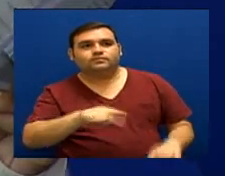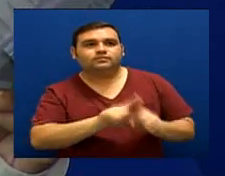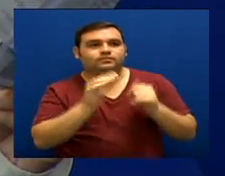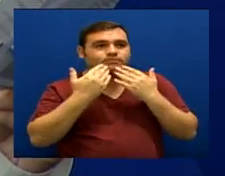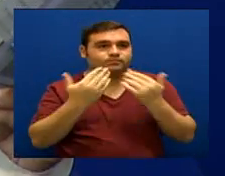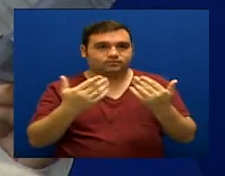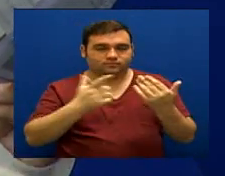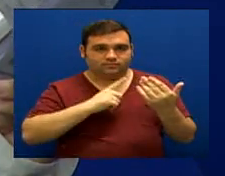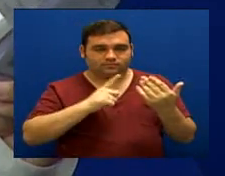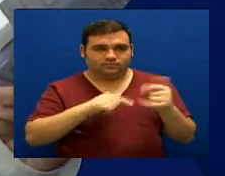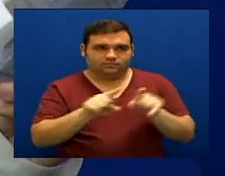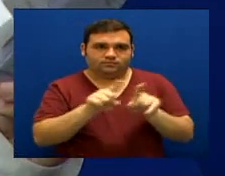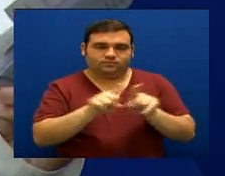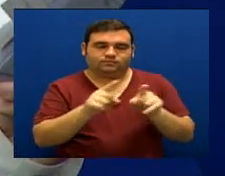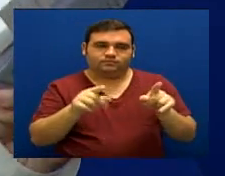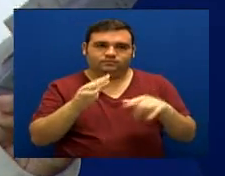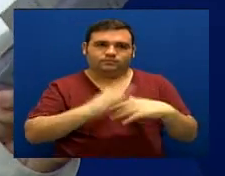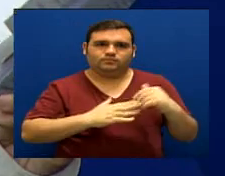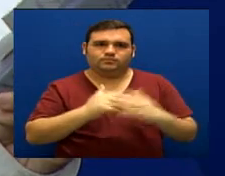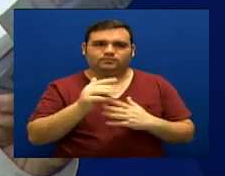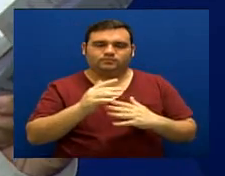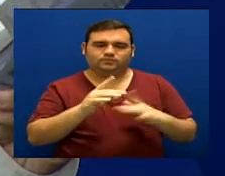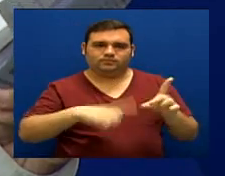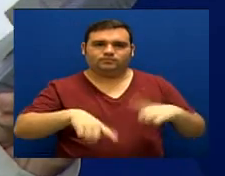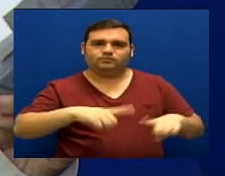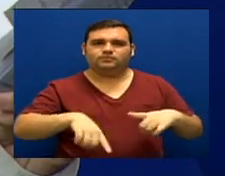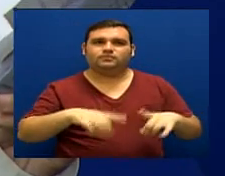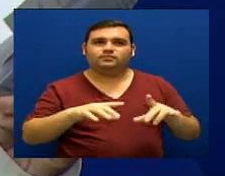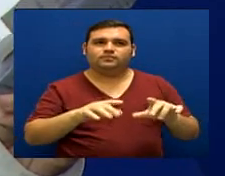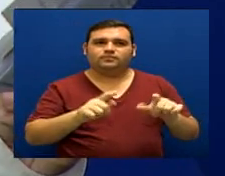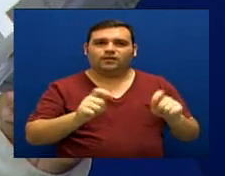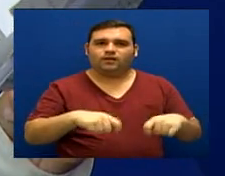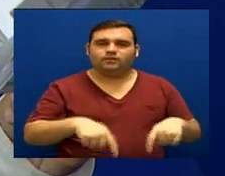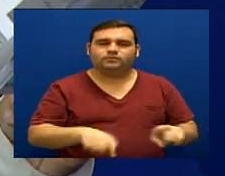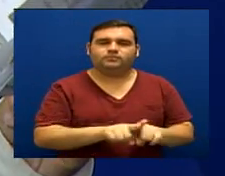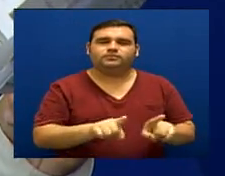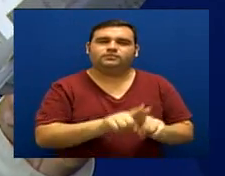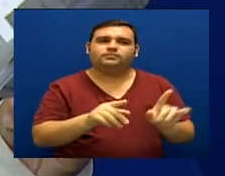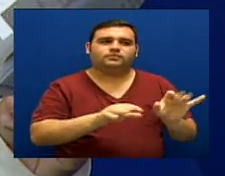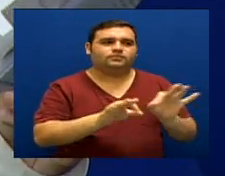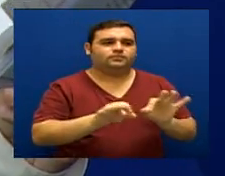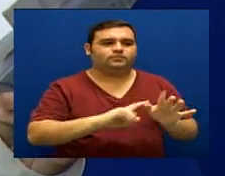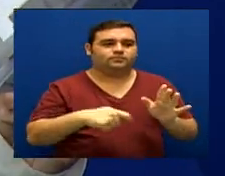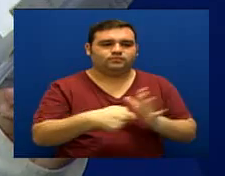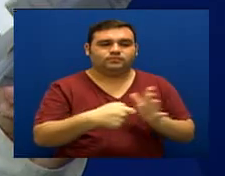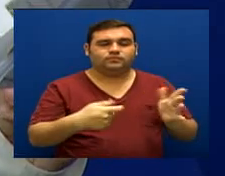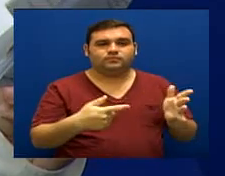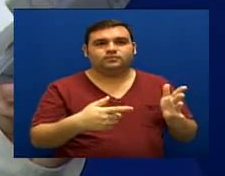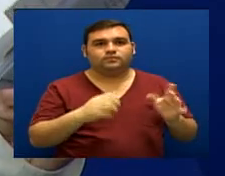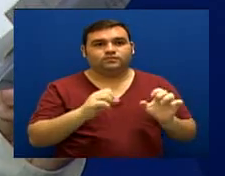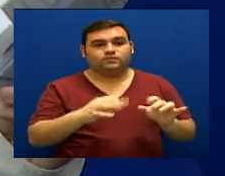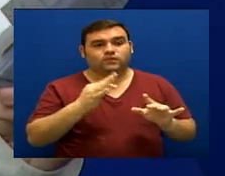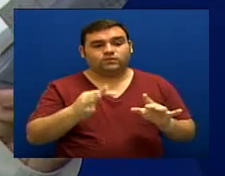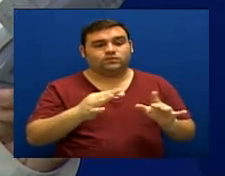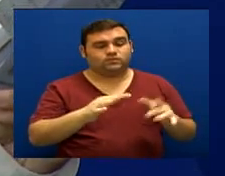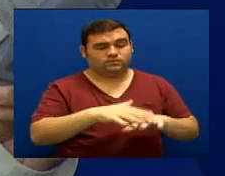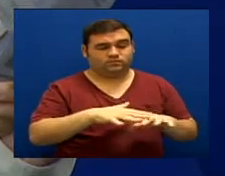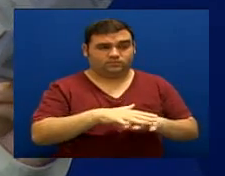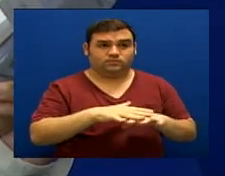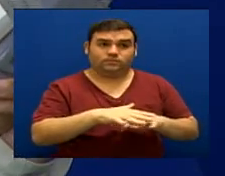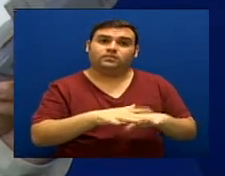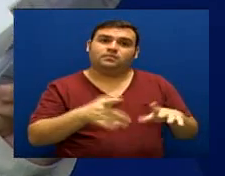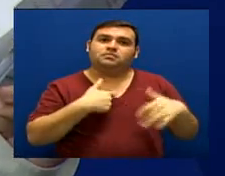aparecer e ele é um ato administrativo ele pode ser um processo administrativo que vai ter esse relatório